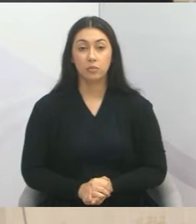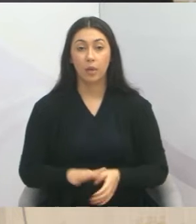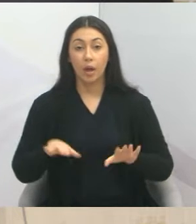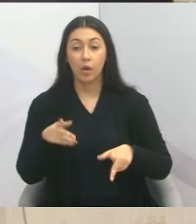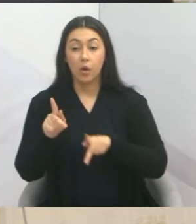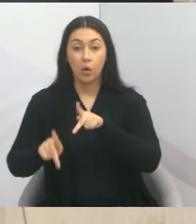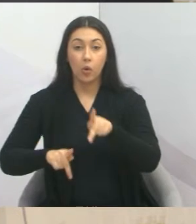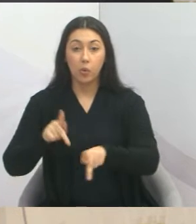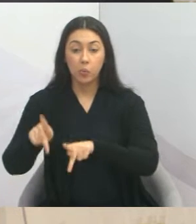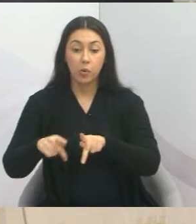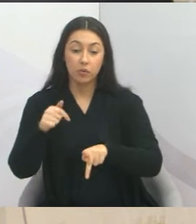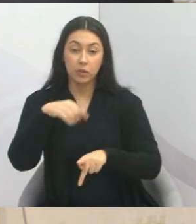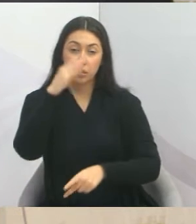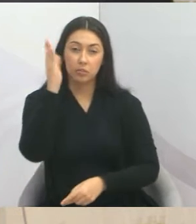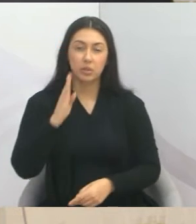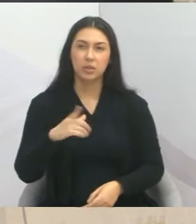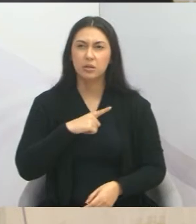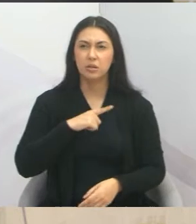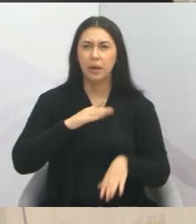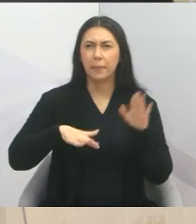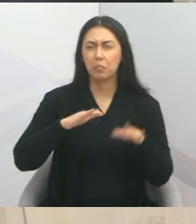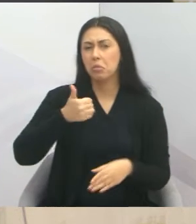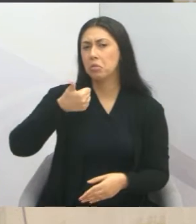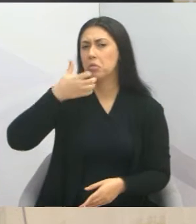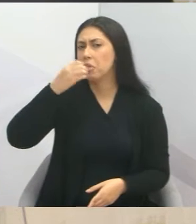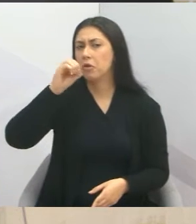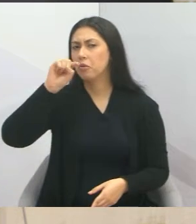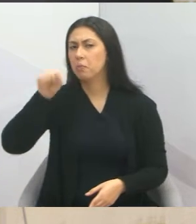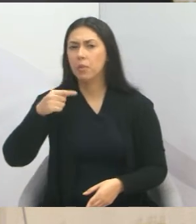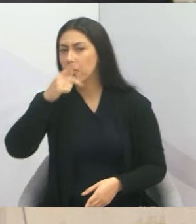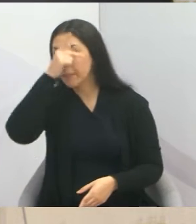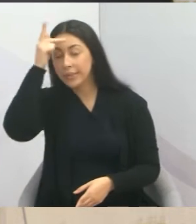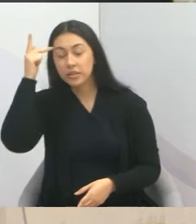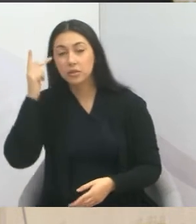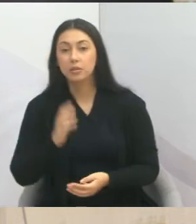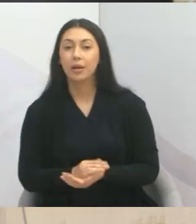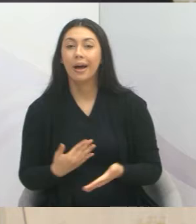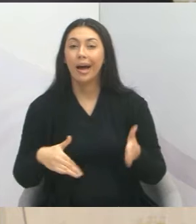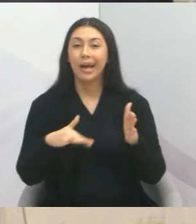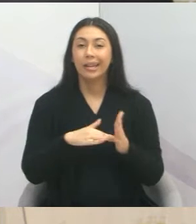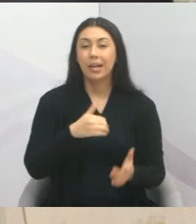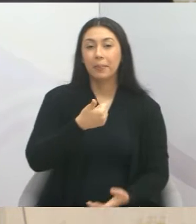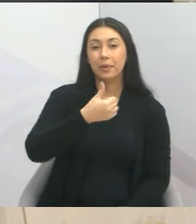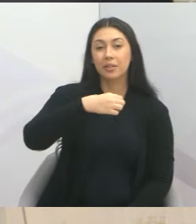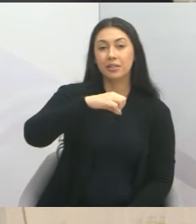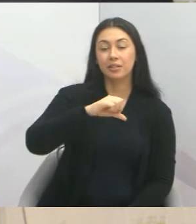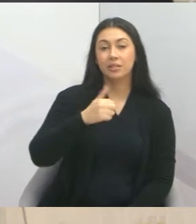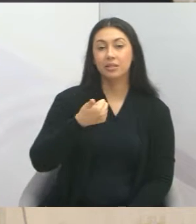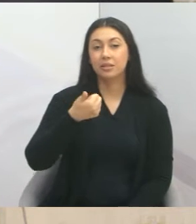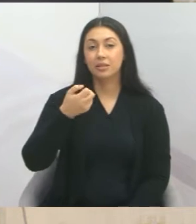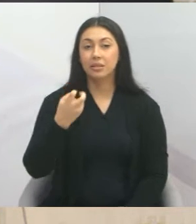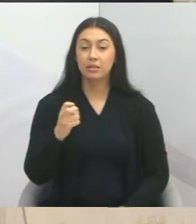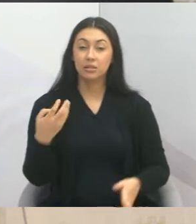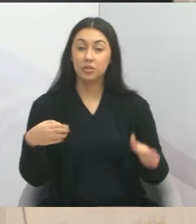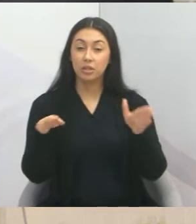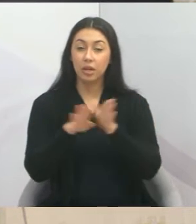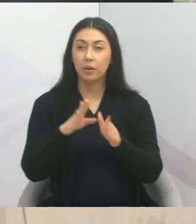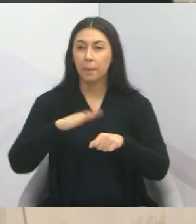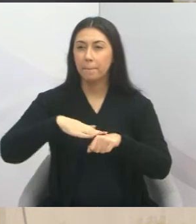população japonesa no Brasil era estimado em apenas 10 mil pessoas até 1915 chegaram no Brasil